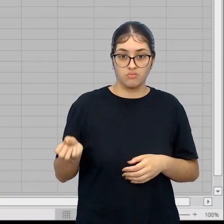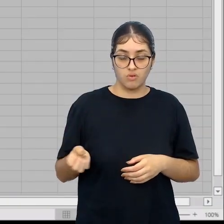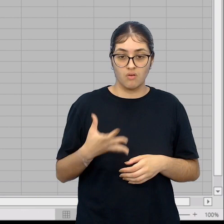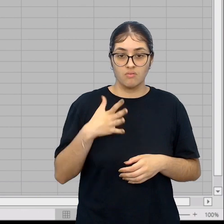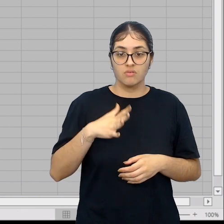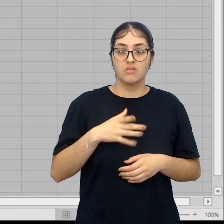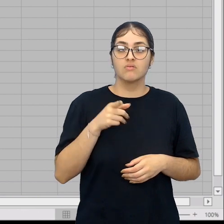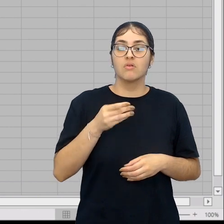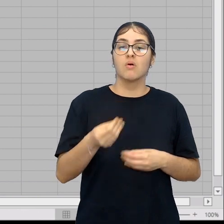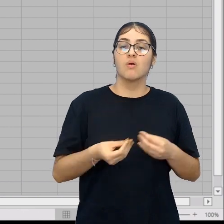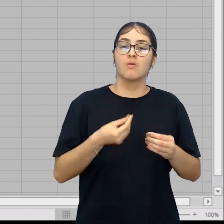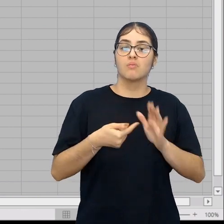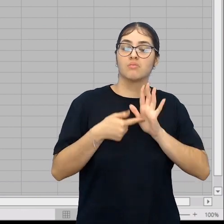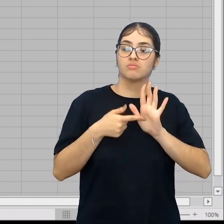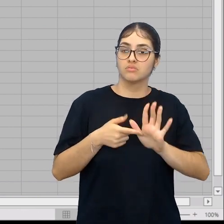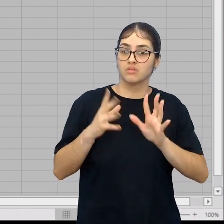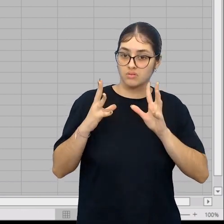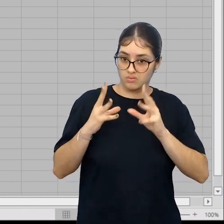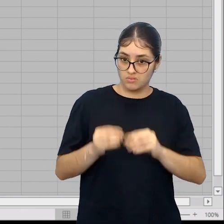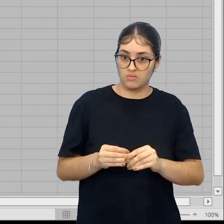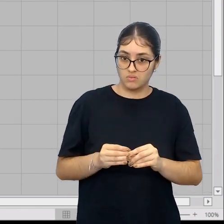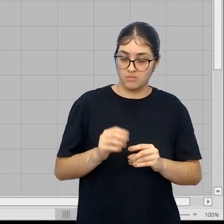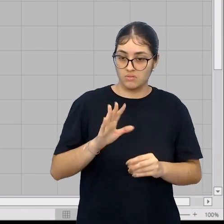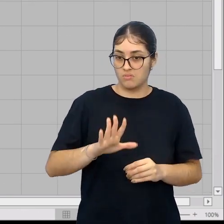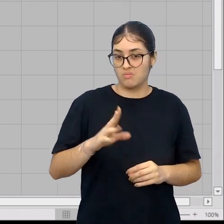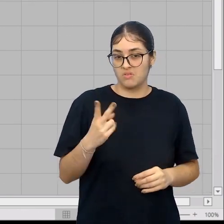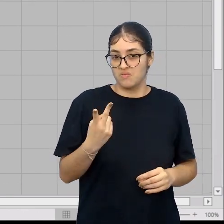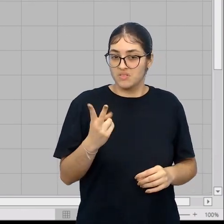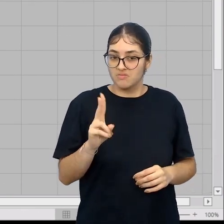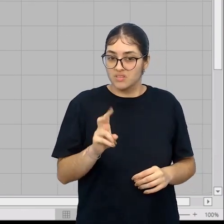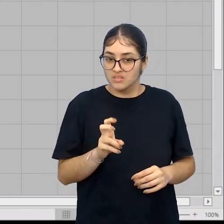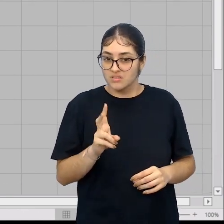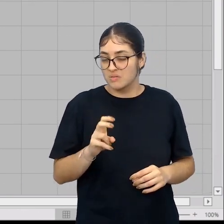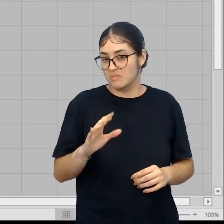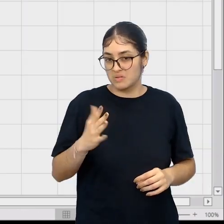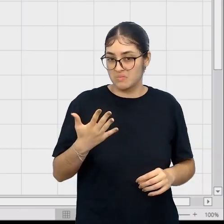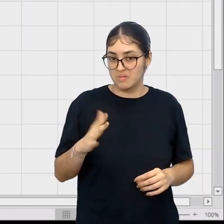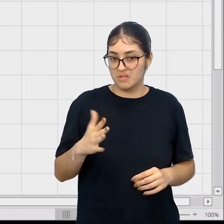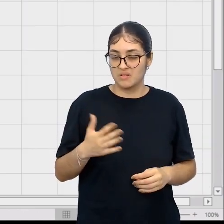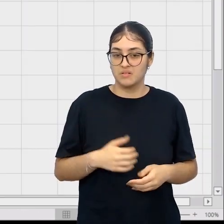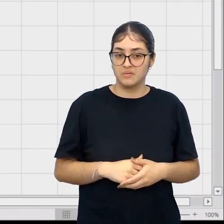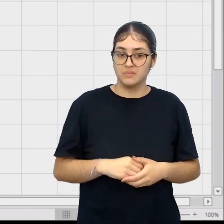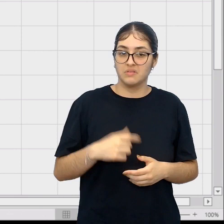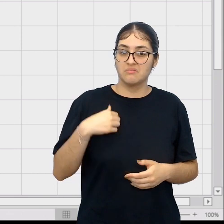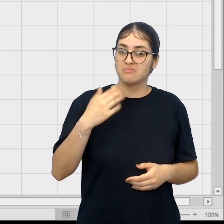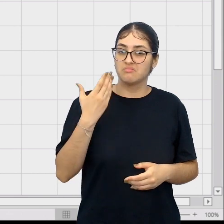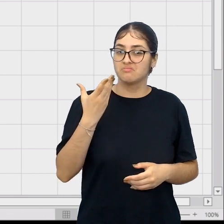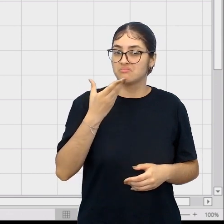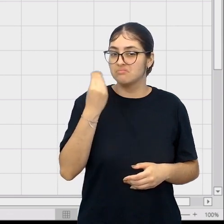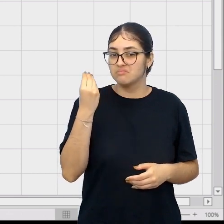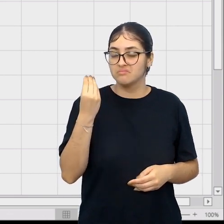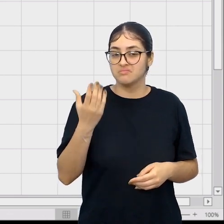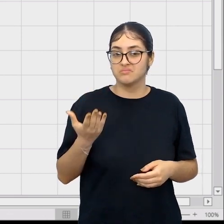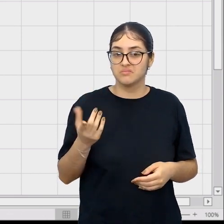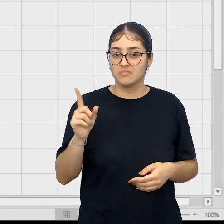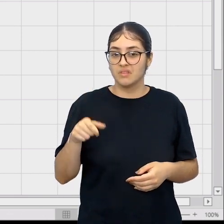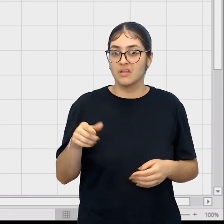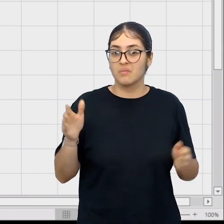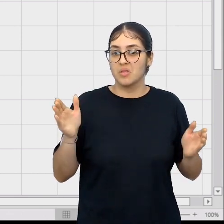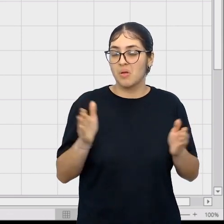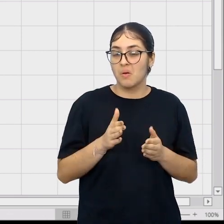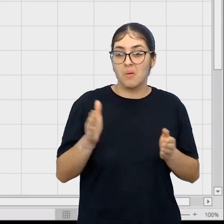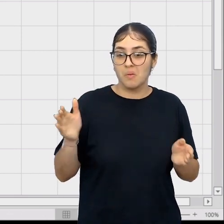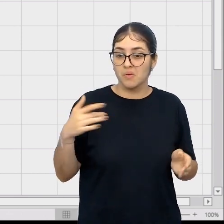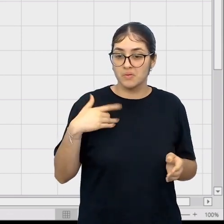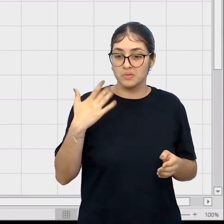só para mostrar tudo para todo mundo. Tá bom. Acho que a gente vai pôs uns 25 de tamanho, não foi? Isso. Agora a largura eu não lembro aqui se foi um tamanho 19, 15, se não me 19. engano.